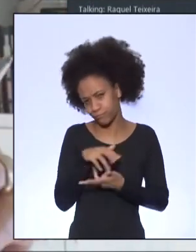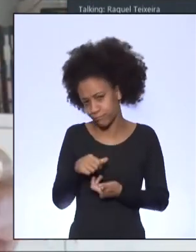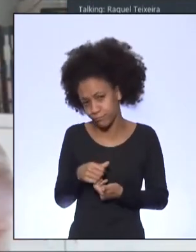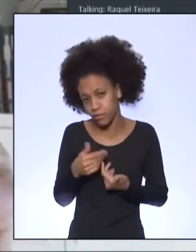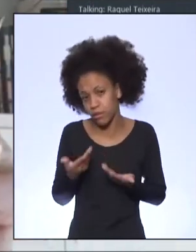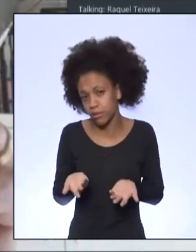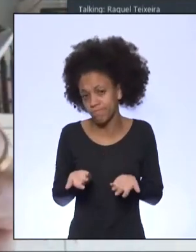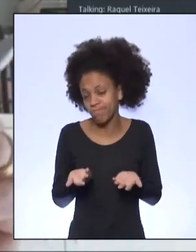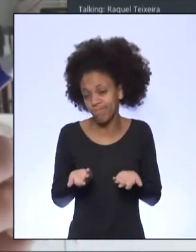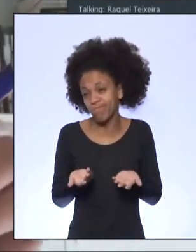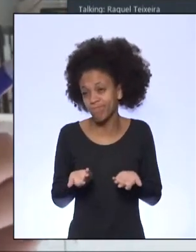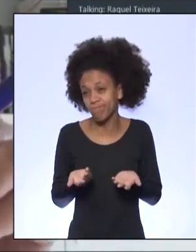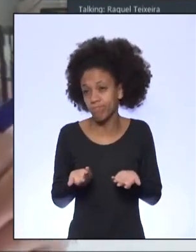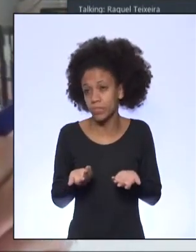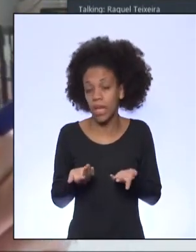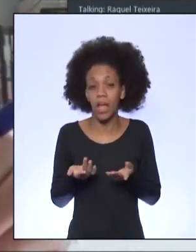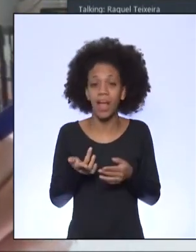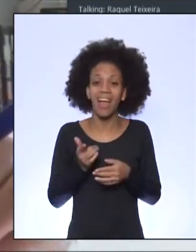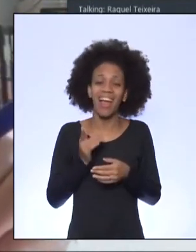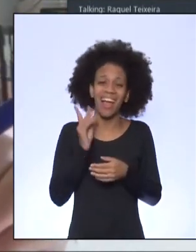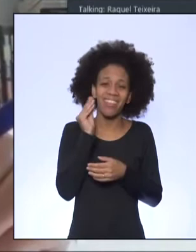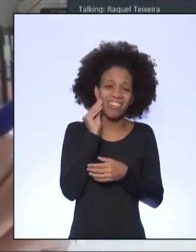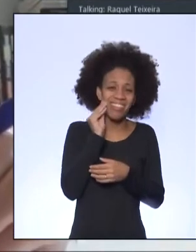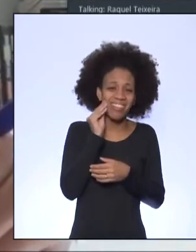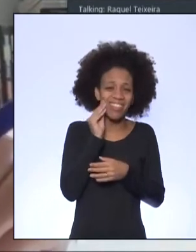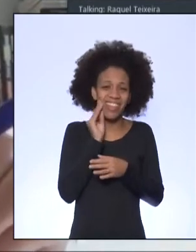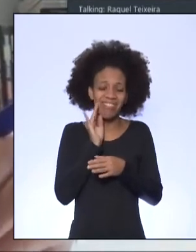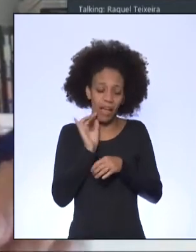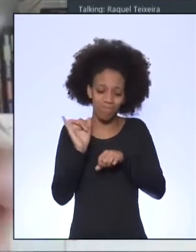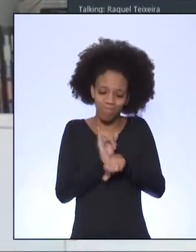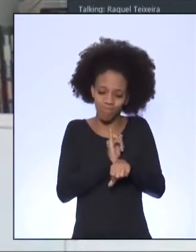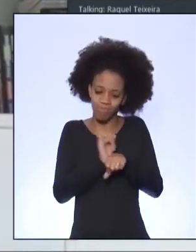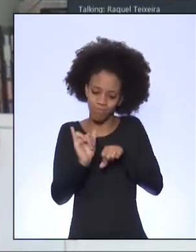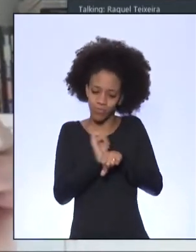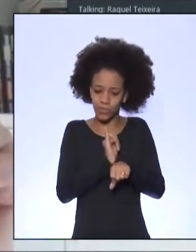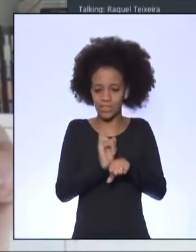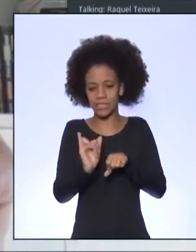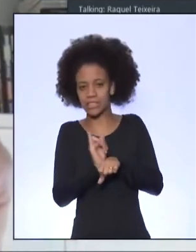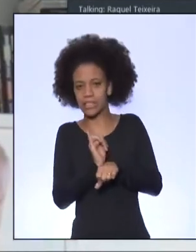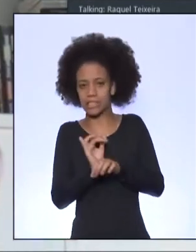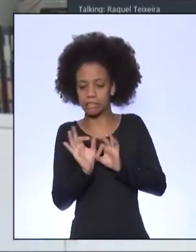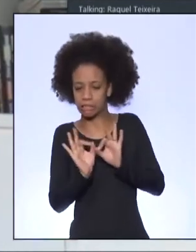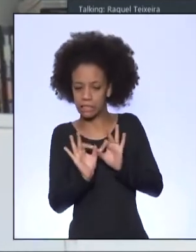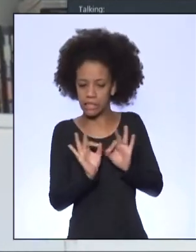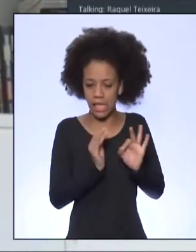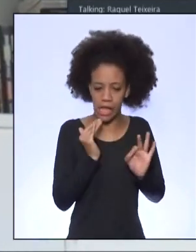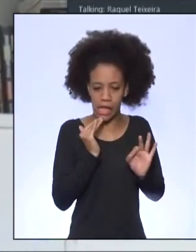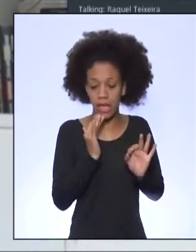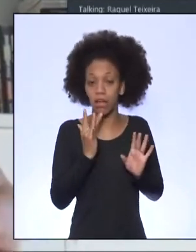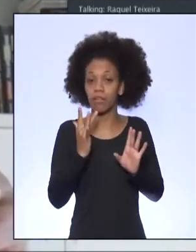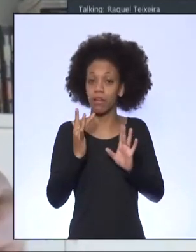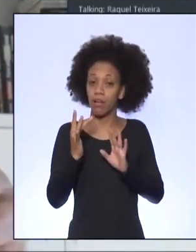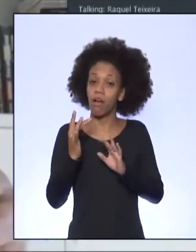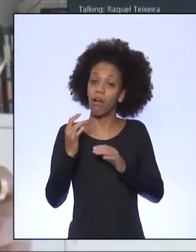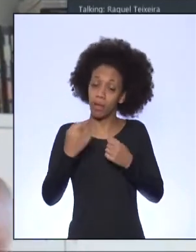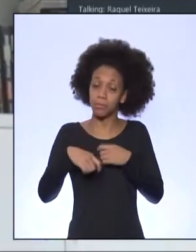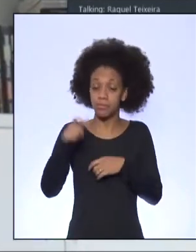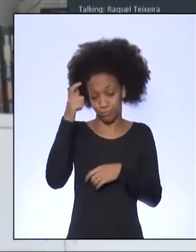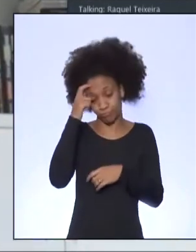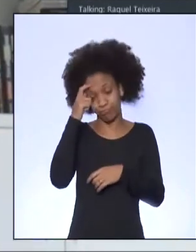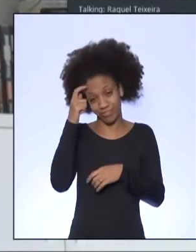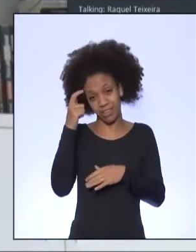é tentar mitigar os efeitos negativos. A gente tem consciência que vai haver